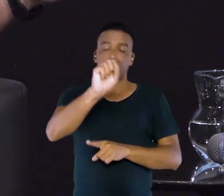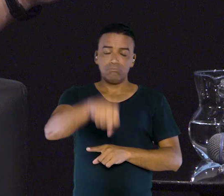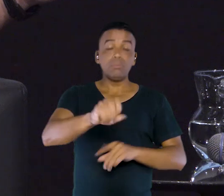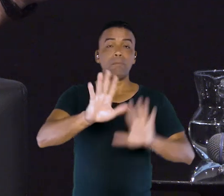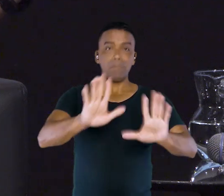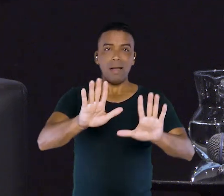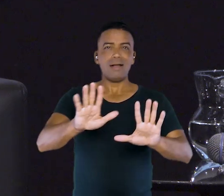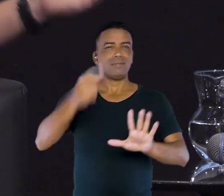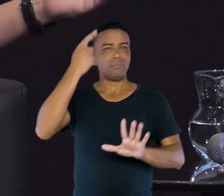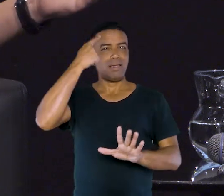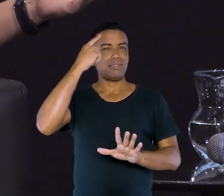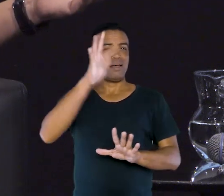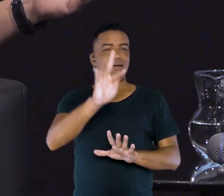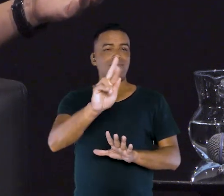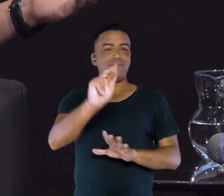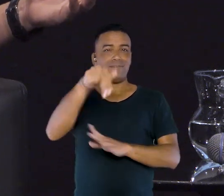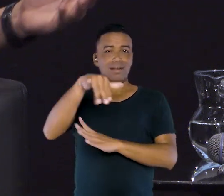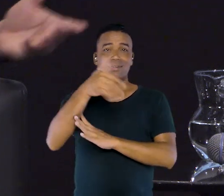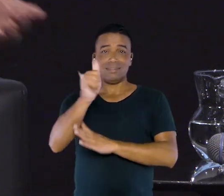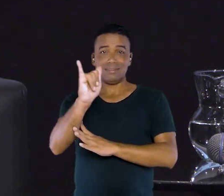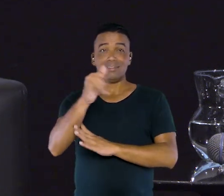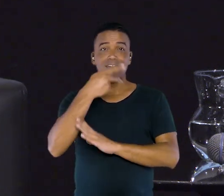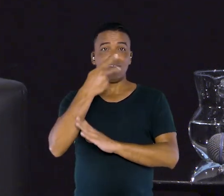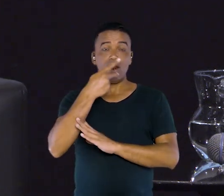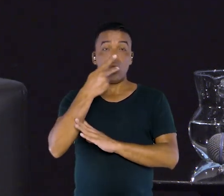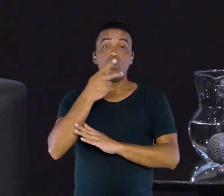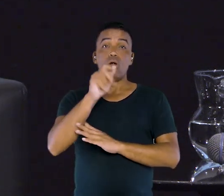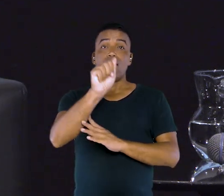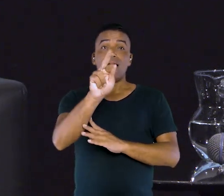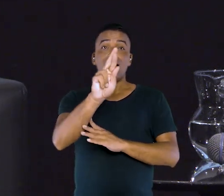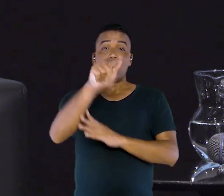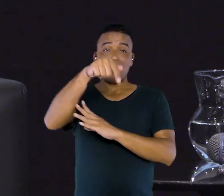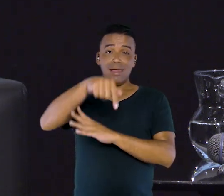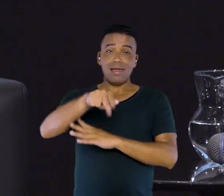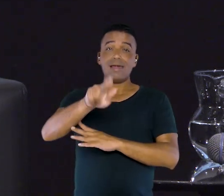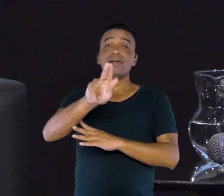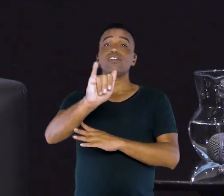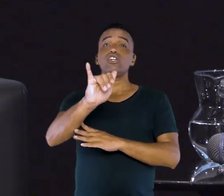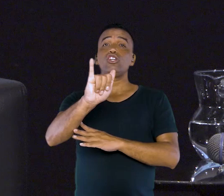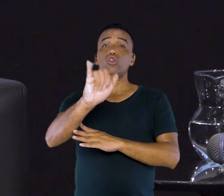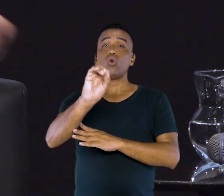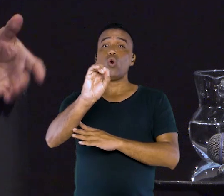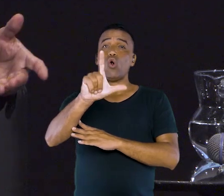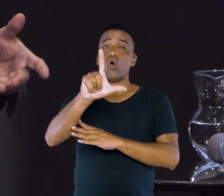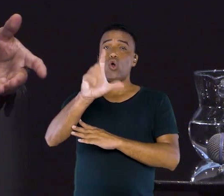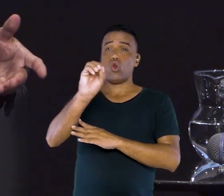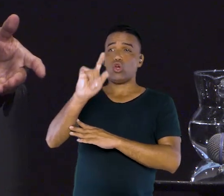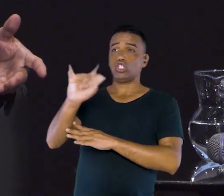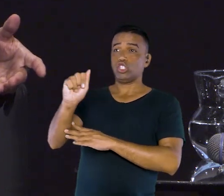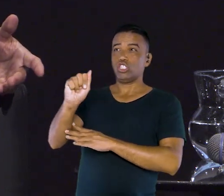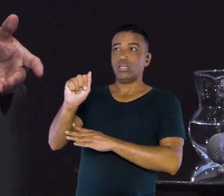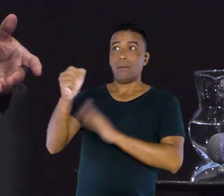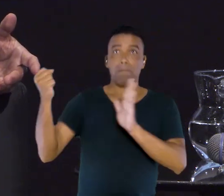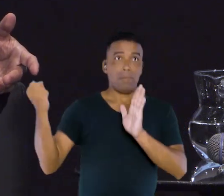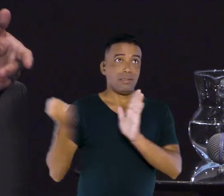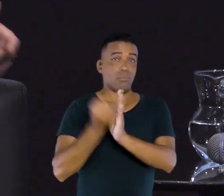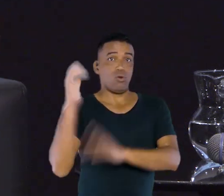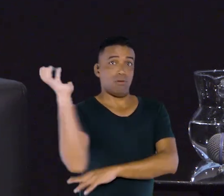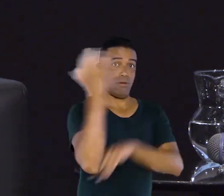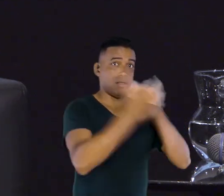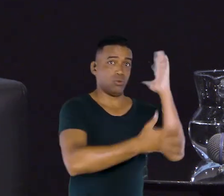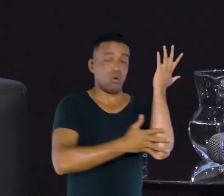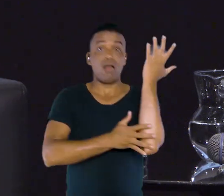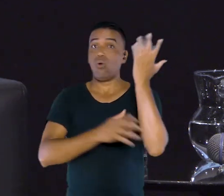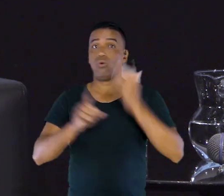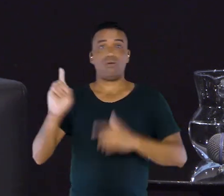levar em consideração o que a Fran falou para nós aqui, o que a arqueologia fala para nós também, não faz sentido pensar na Amazônia como um patrimônio apenas natural,